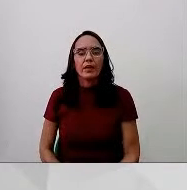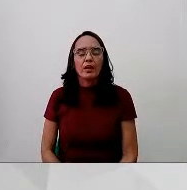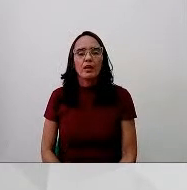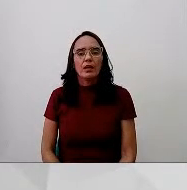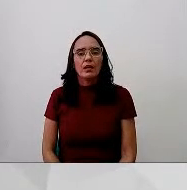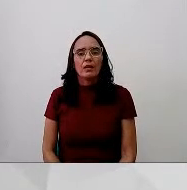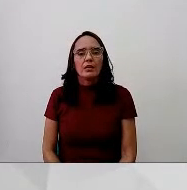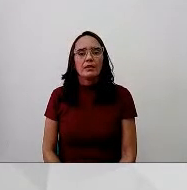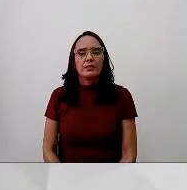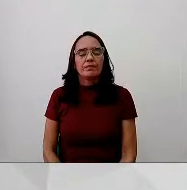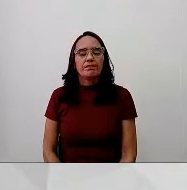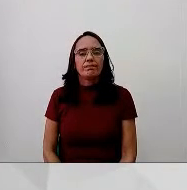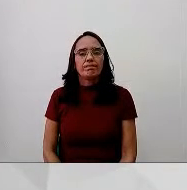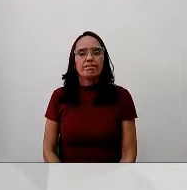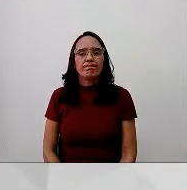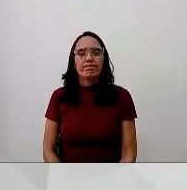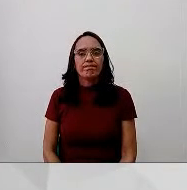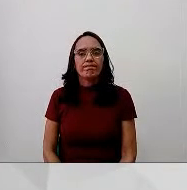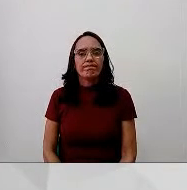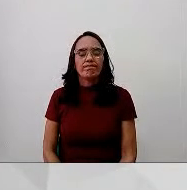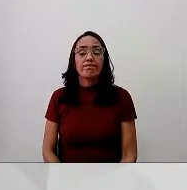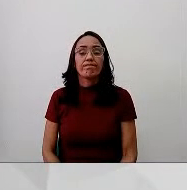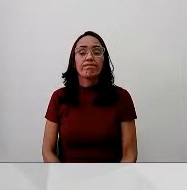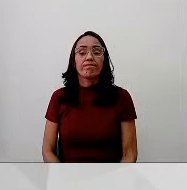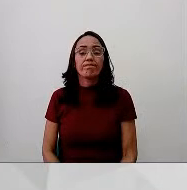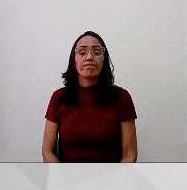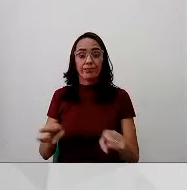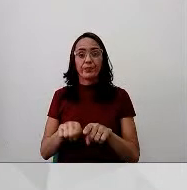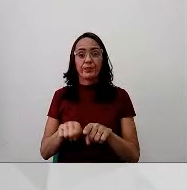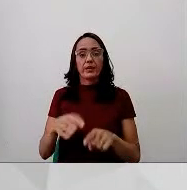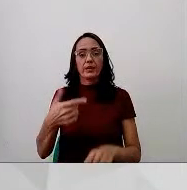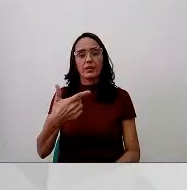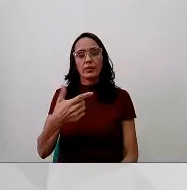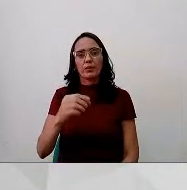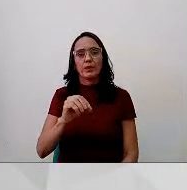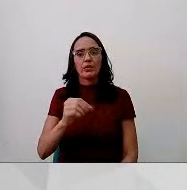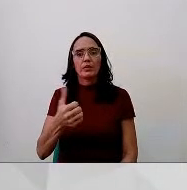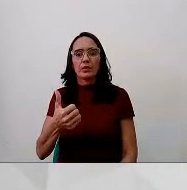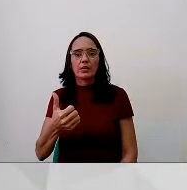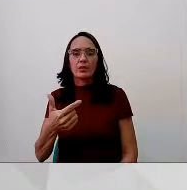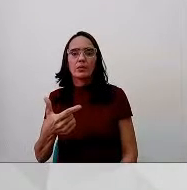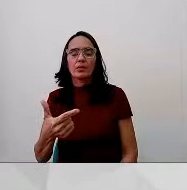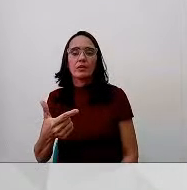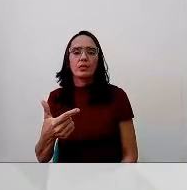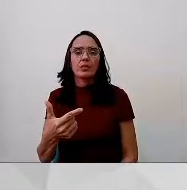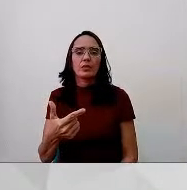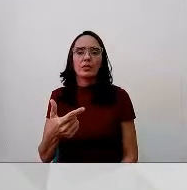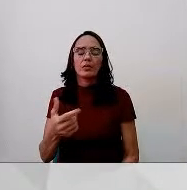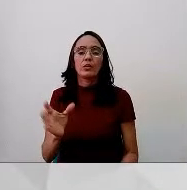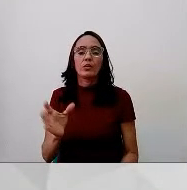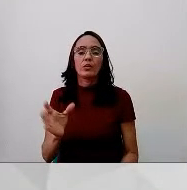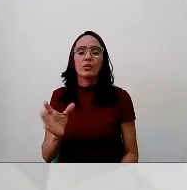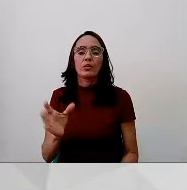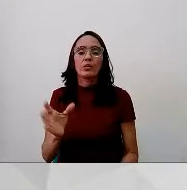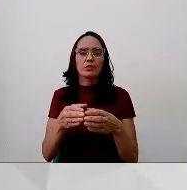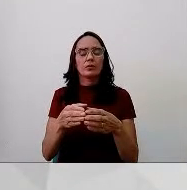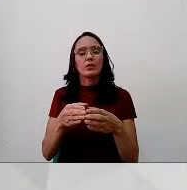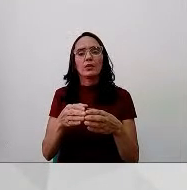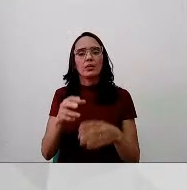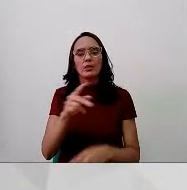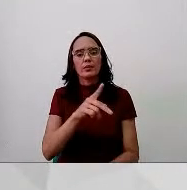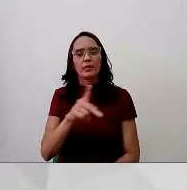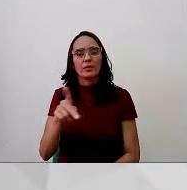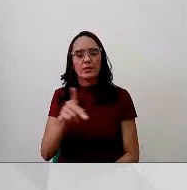Então, em 2012, um grupo de professores aí, na verdade, já com a participação